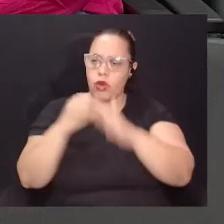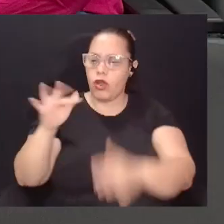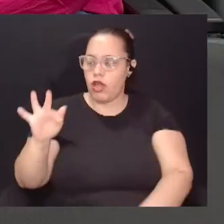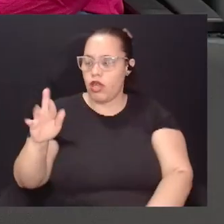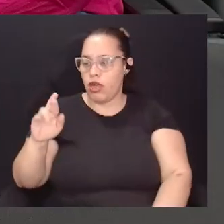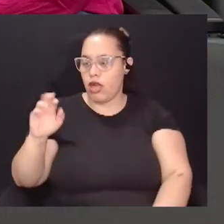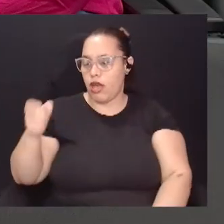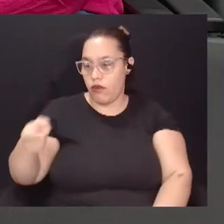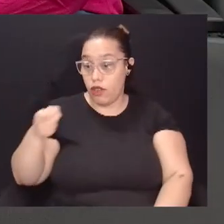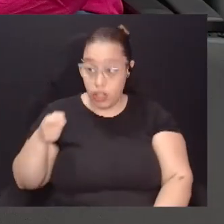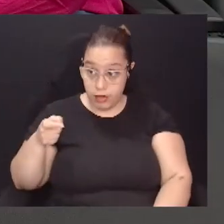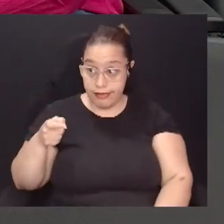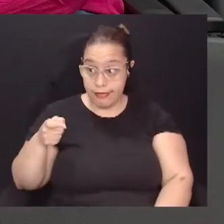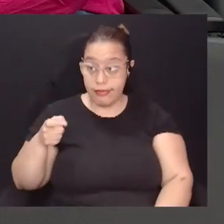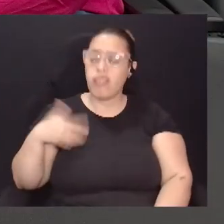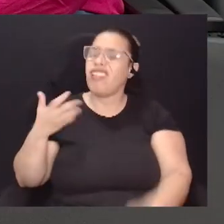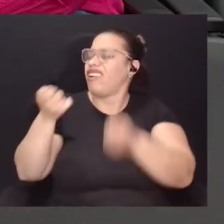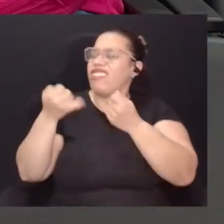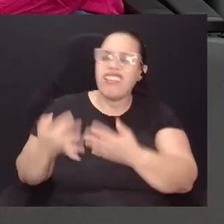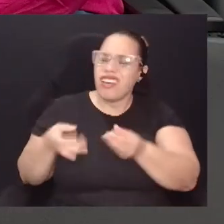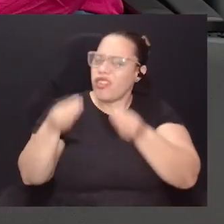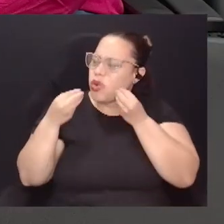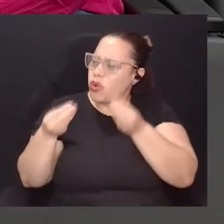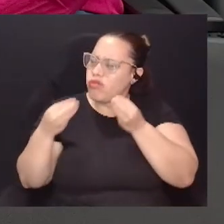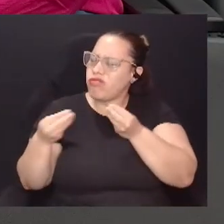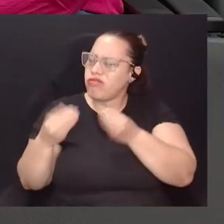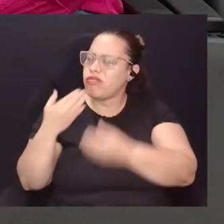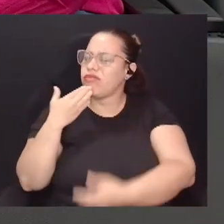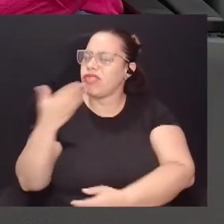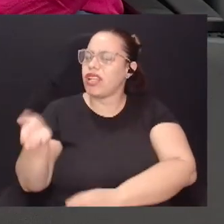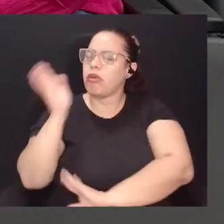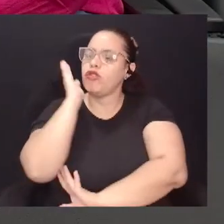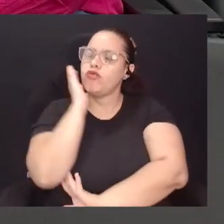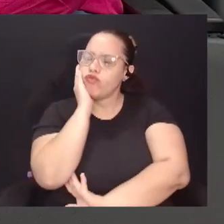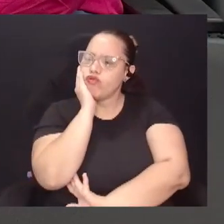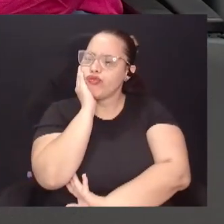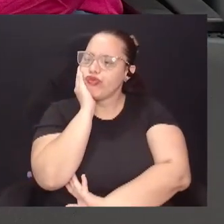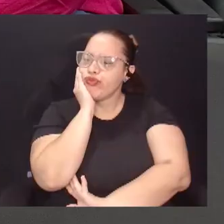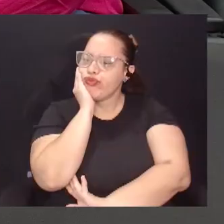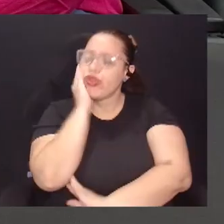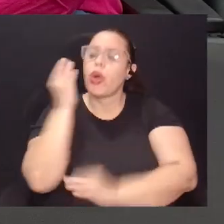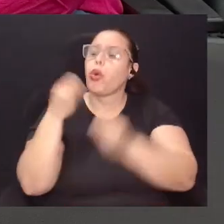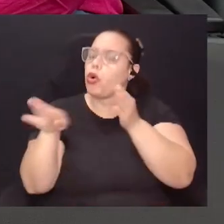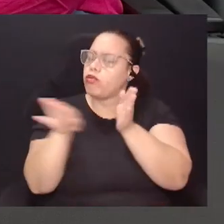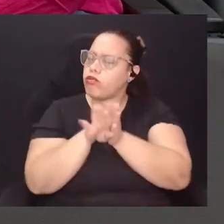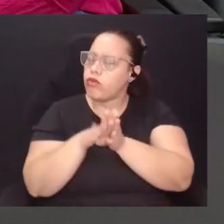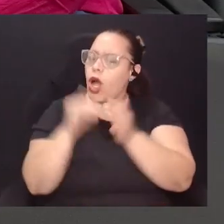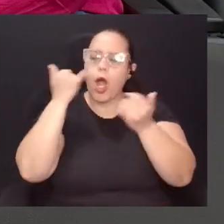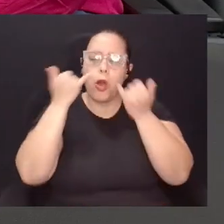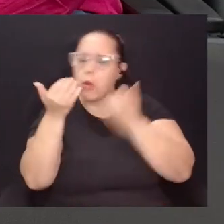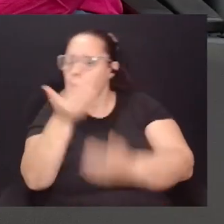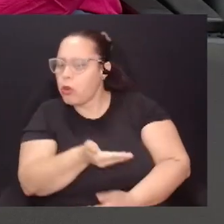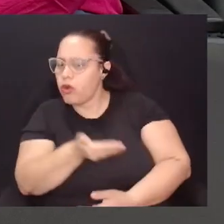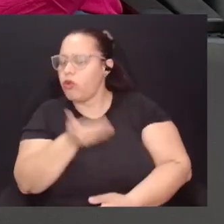empresa FRX, né, queria que você falasse como que está essa situação, como que chegou, né,